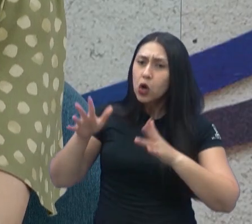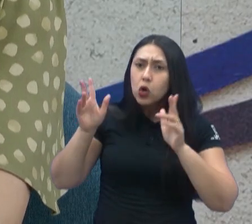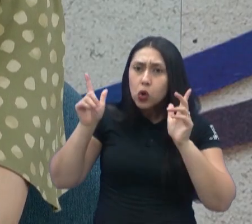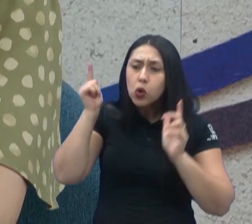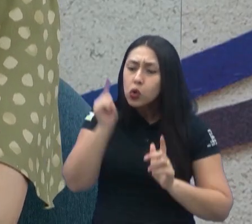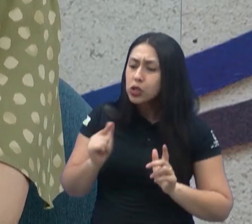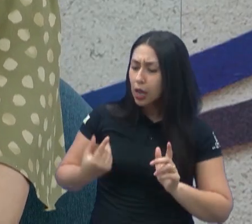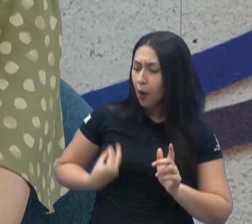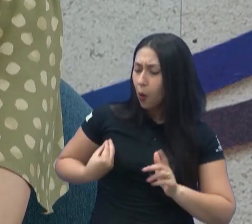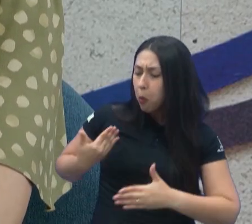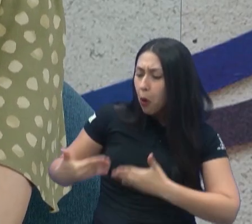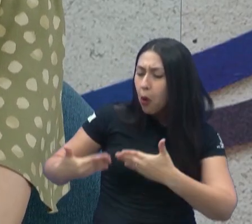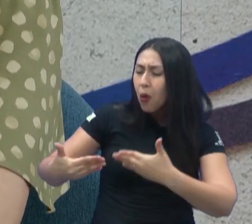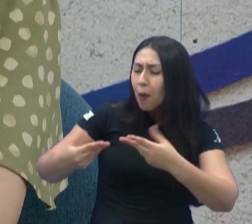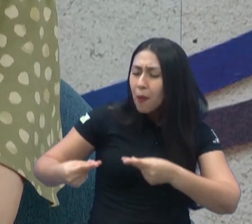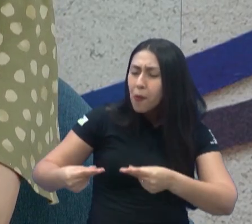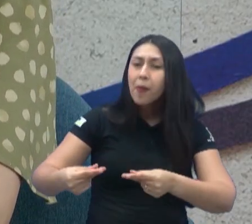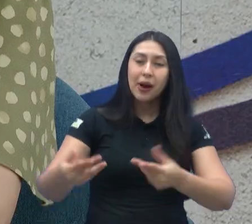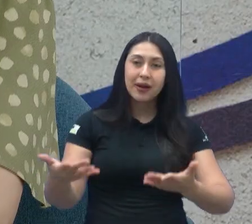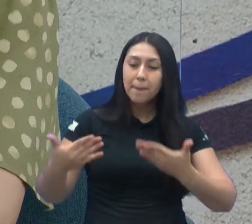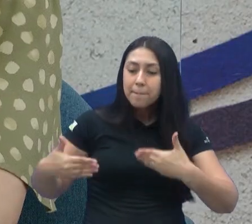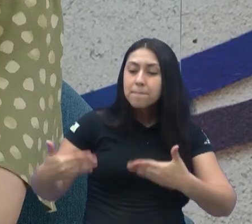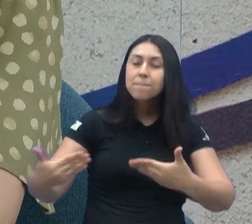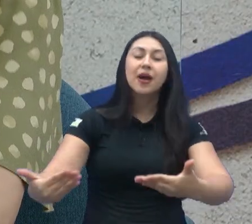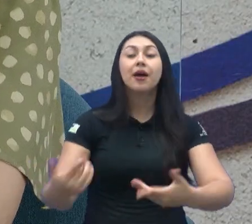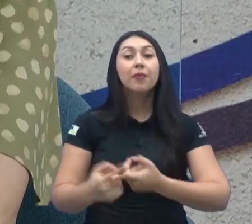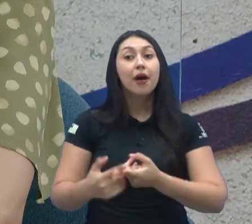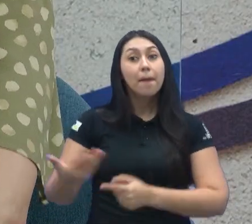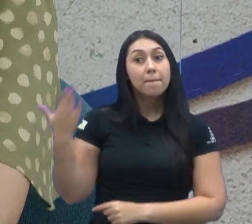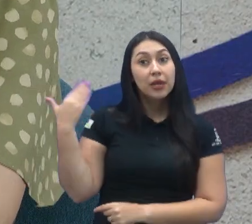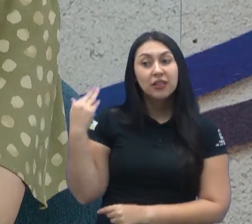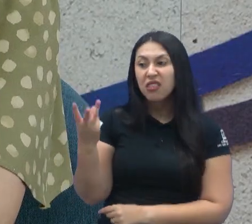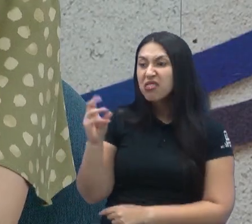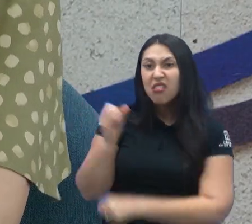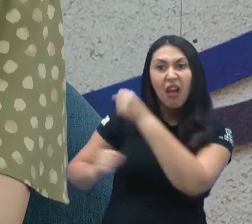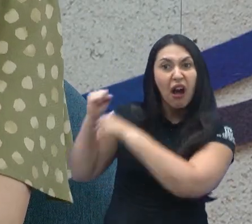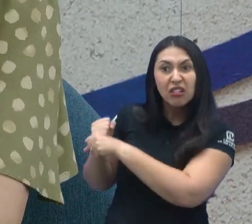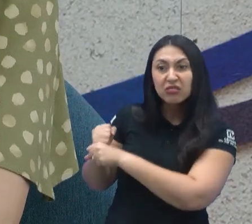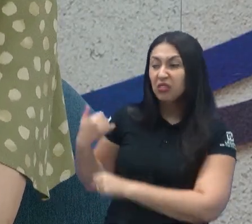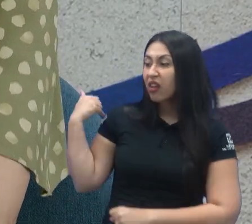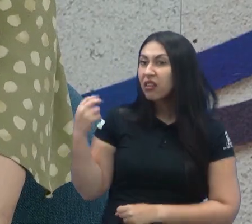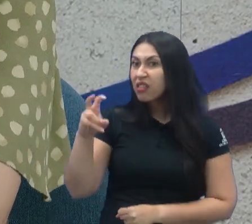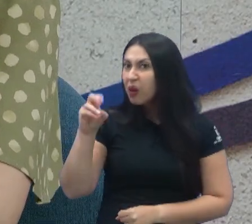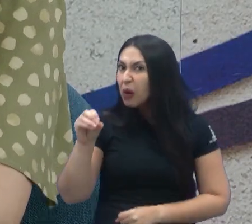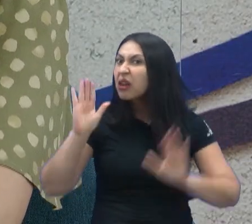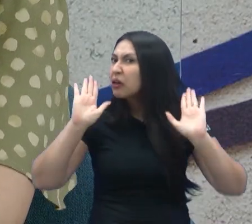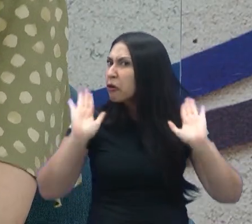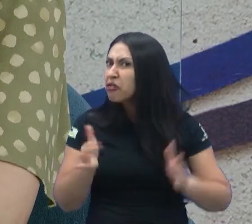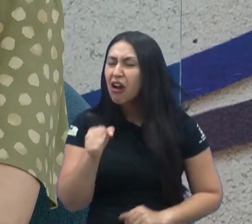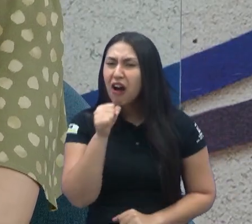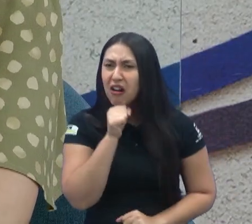30, 40 anos atrás, a pessoa com 50, 60 anos já era uma pessoa velhinha, né? Digamos assim, uma